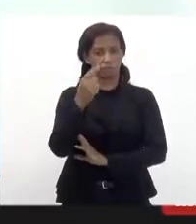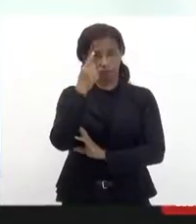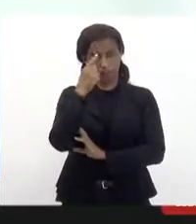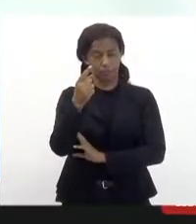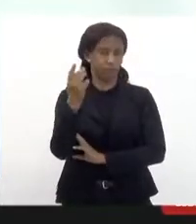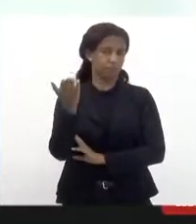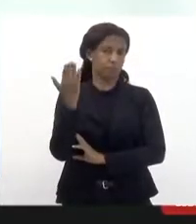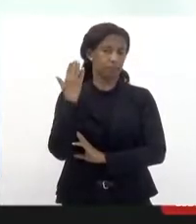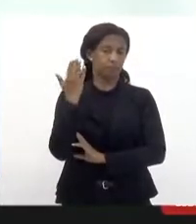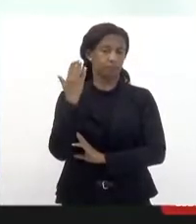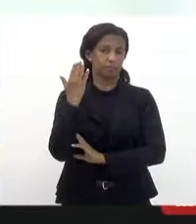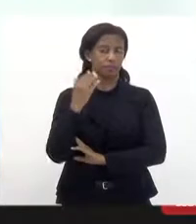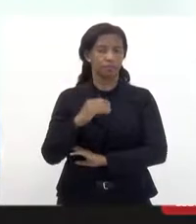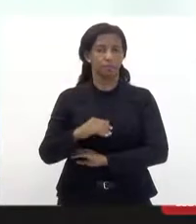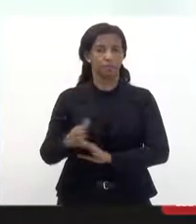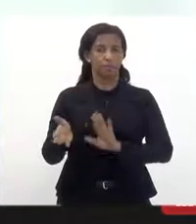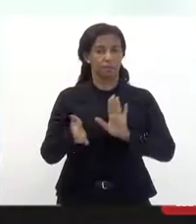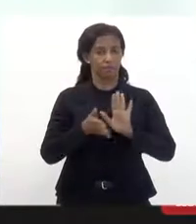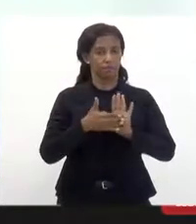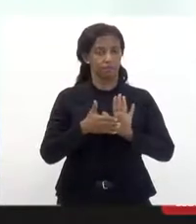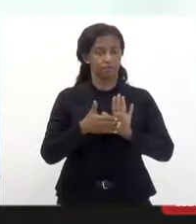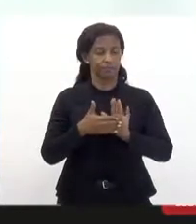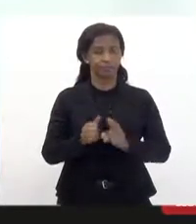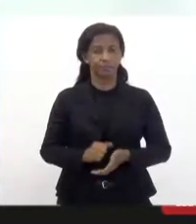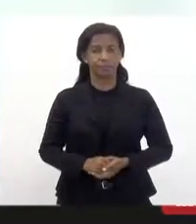passado, com a seguinte pauta: